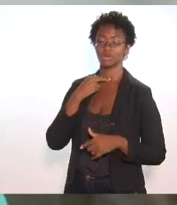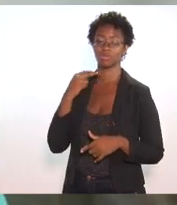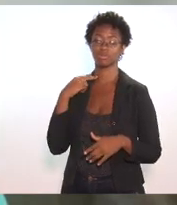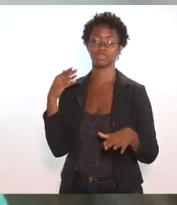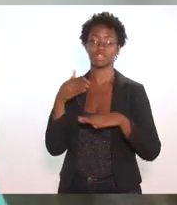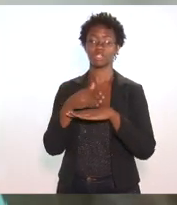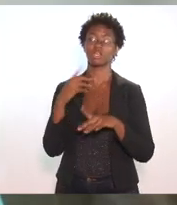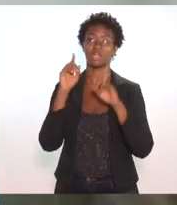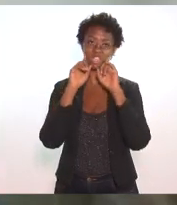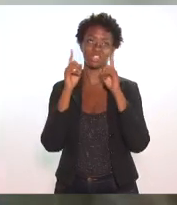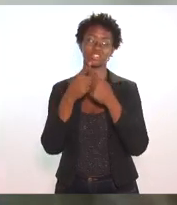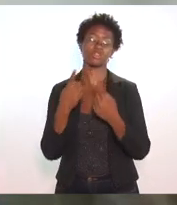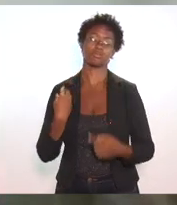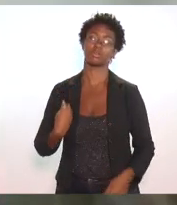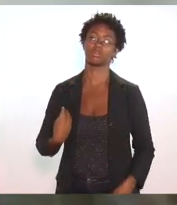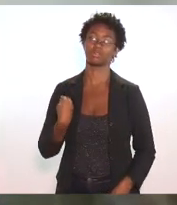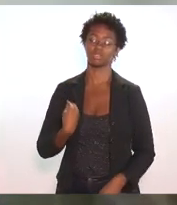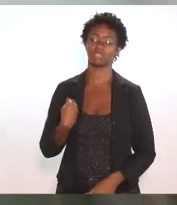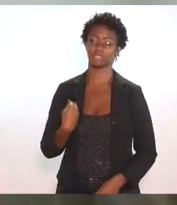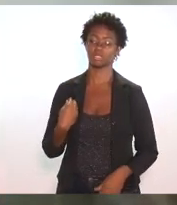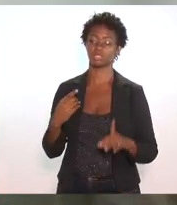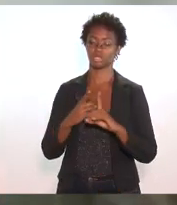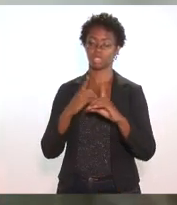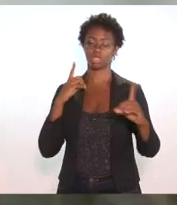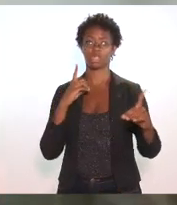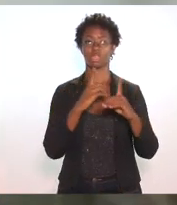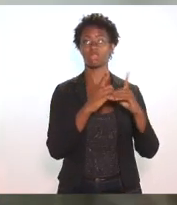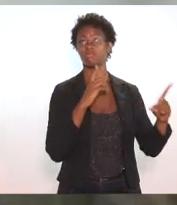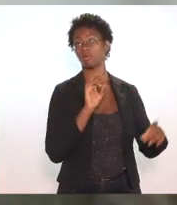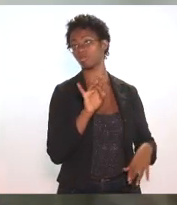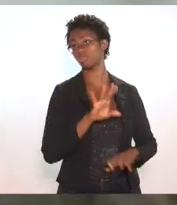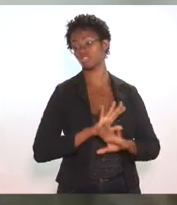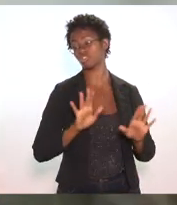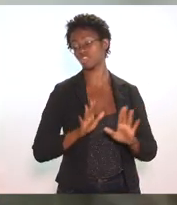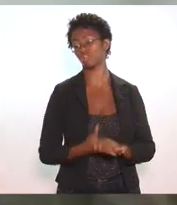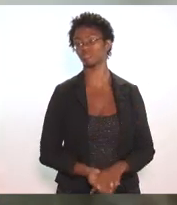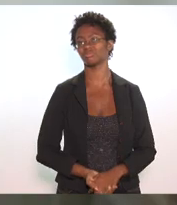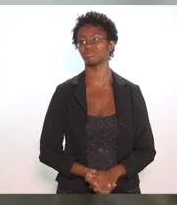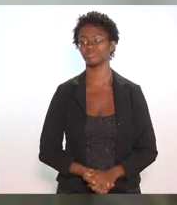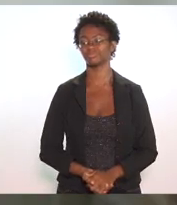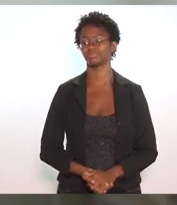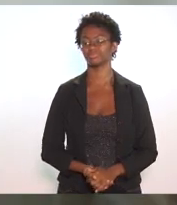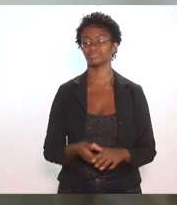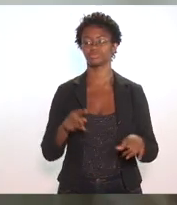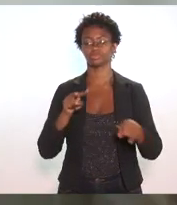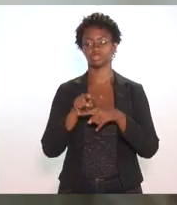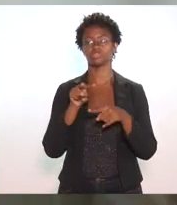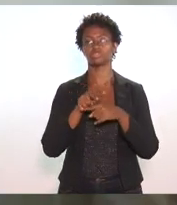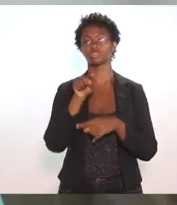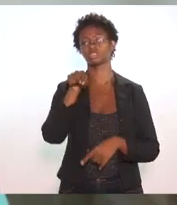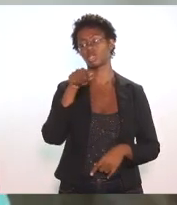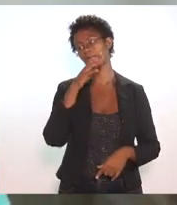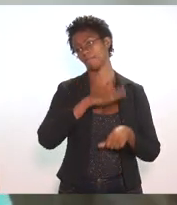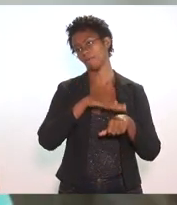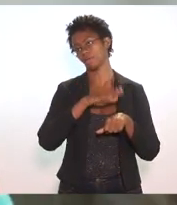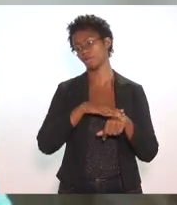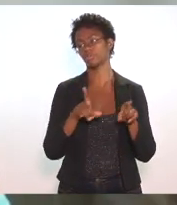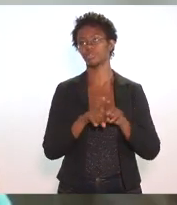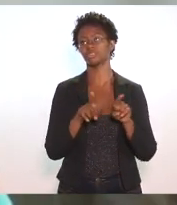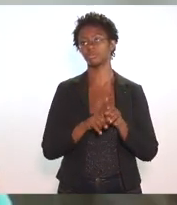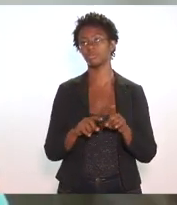reuniões presenciais, e sim nas remotas, para proteger a si mesmo e